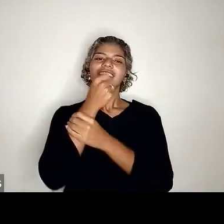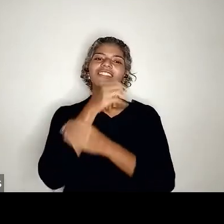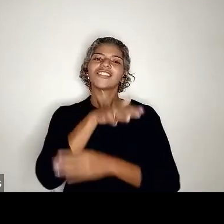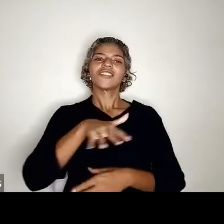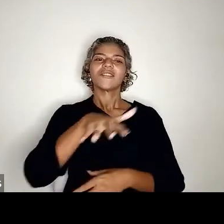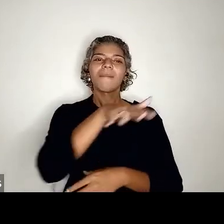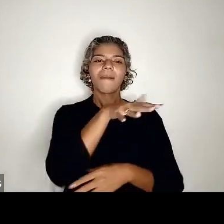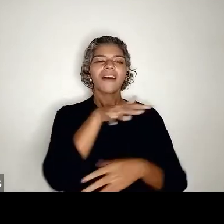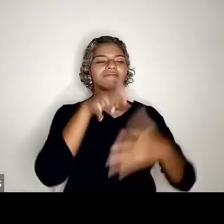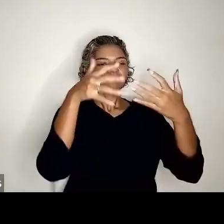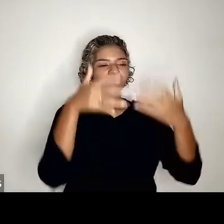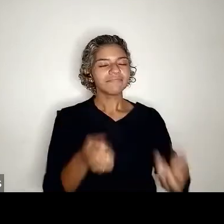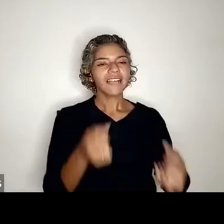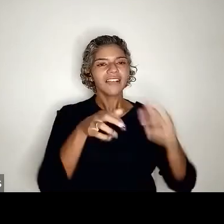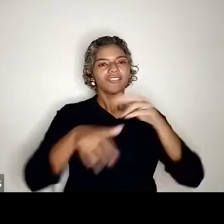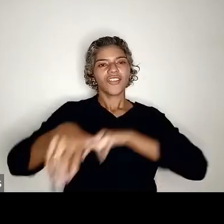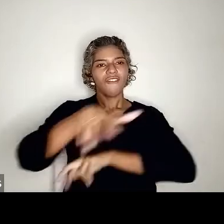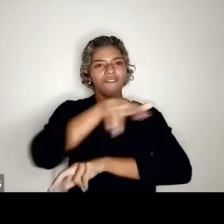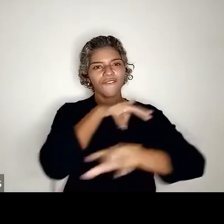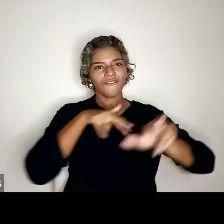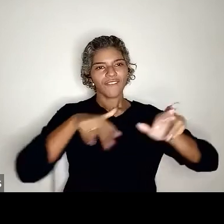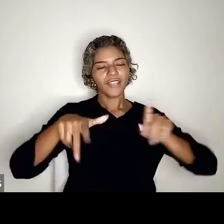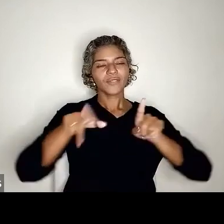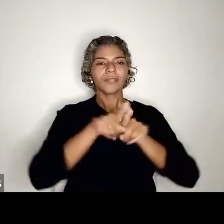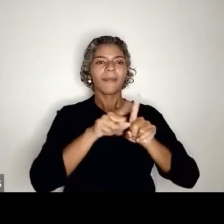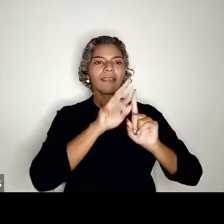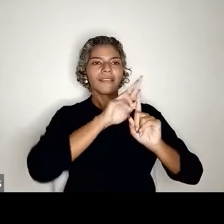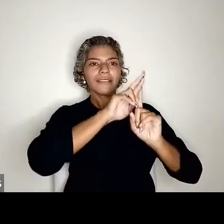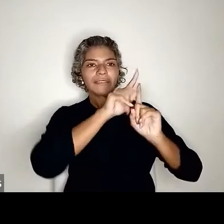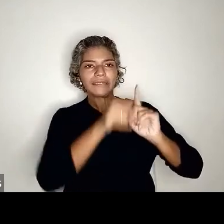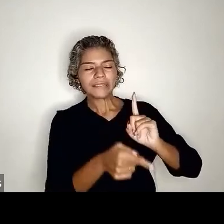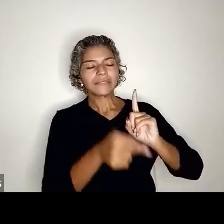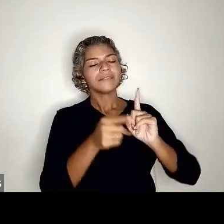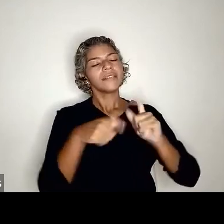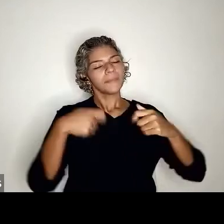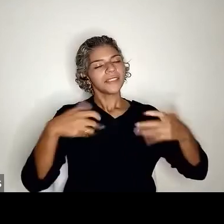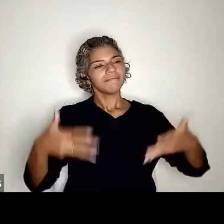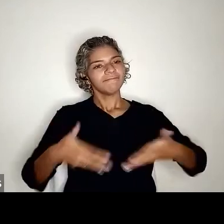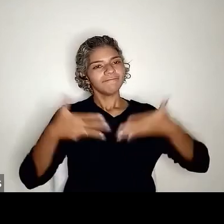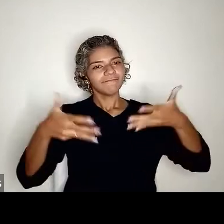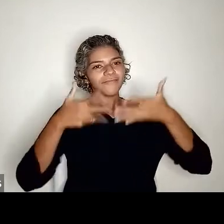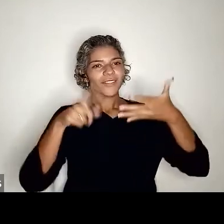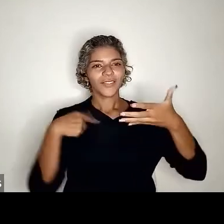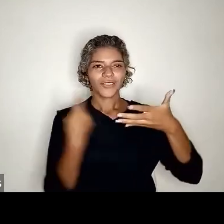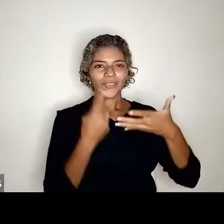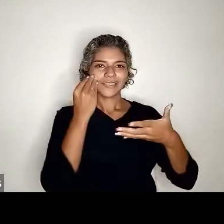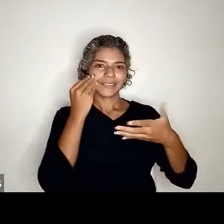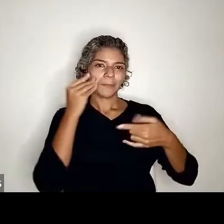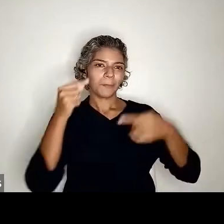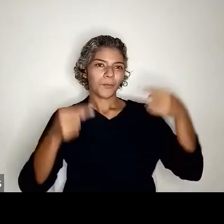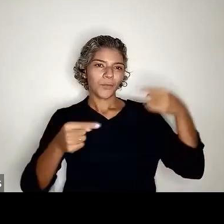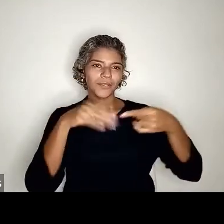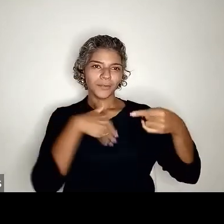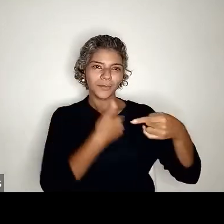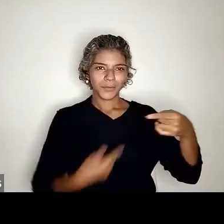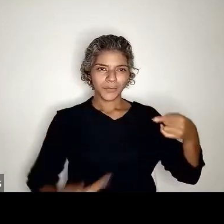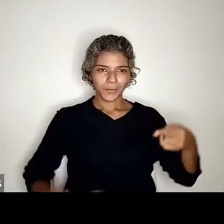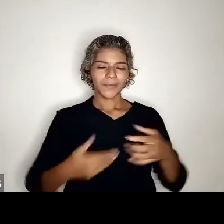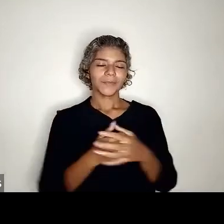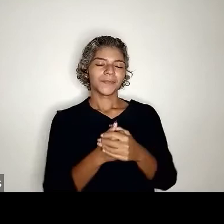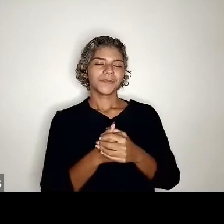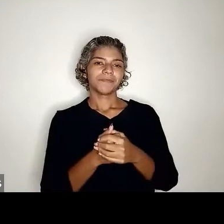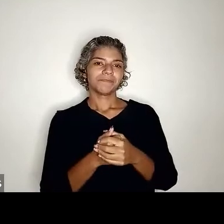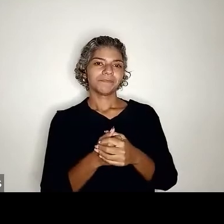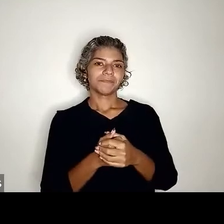acho que é o que deve instigar a gente, né, e movimentar as políticas públicas nesse nosso contexto, né? Enfim. Ai, não sei